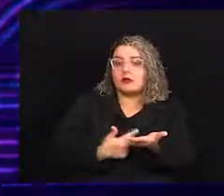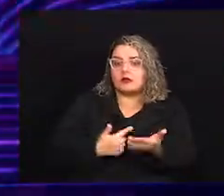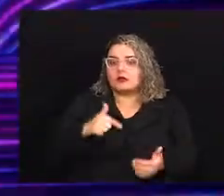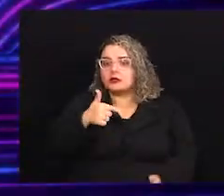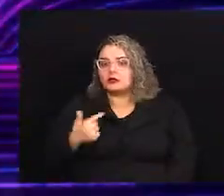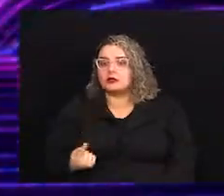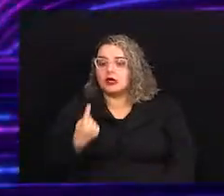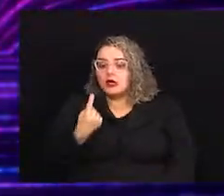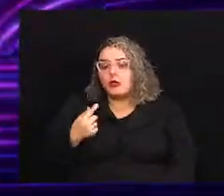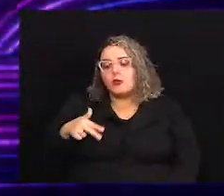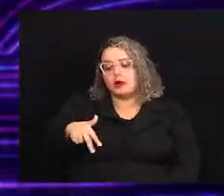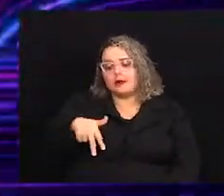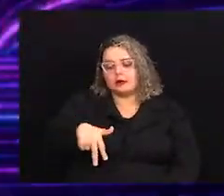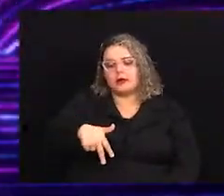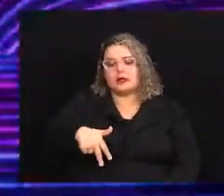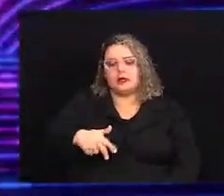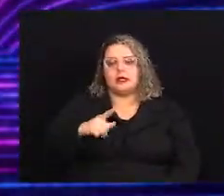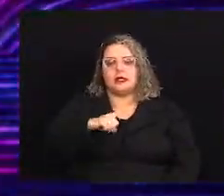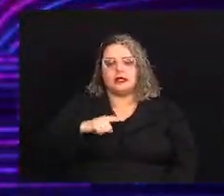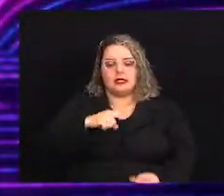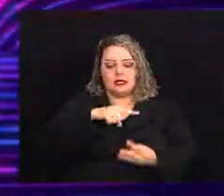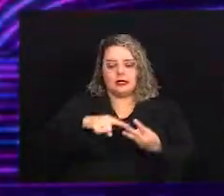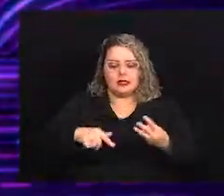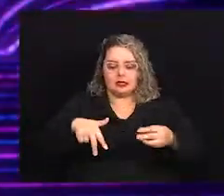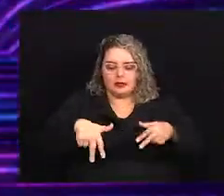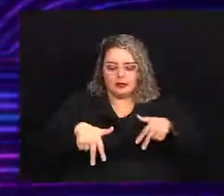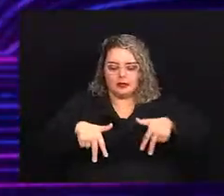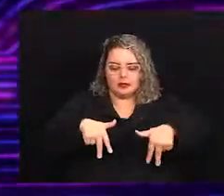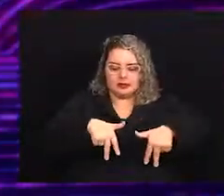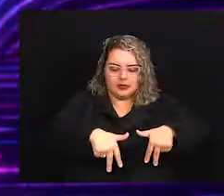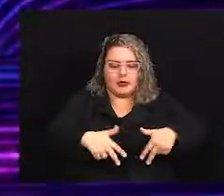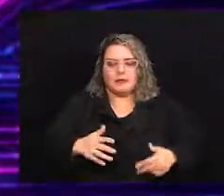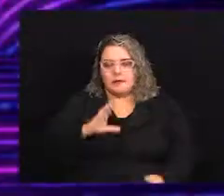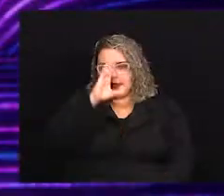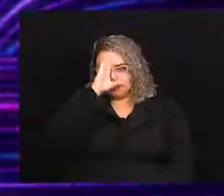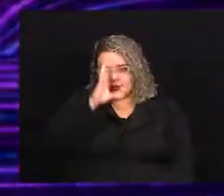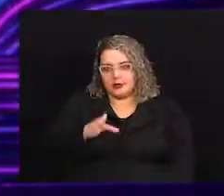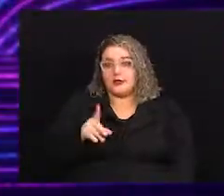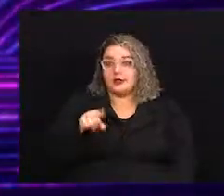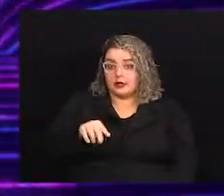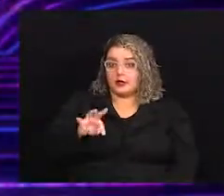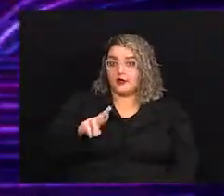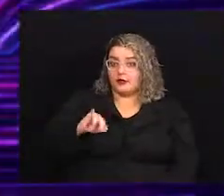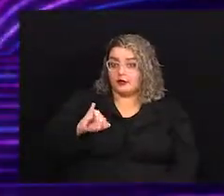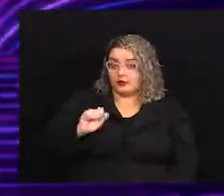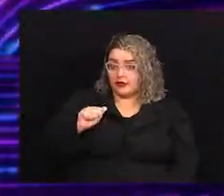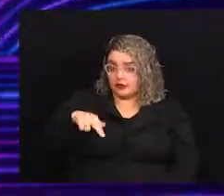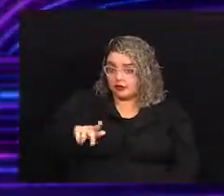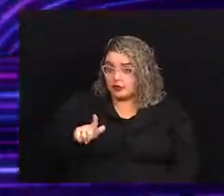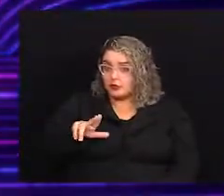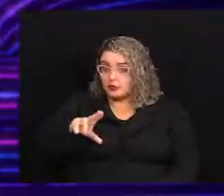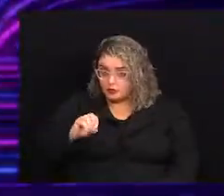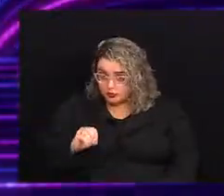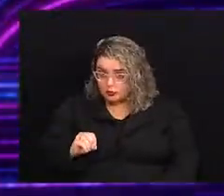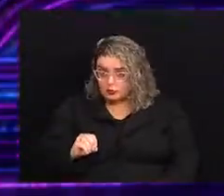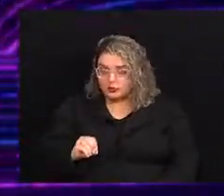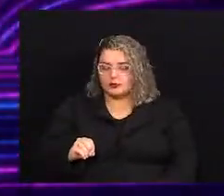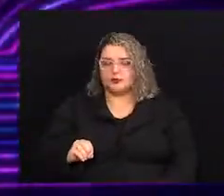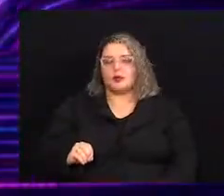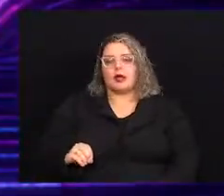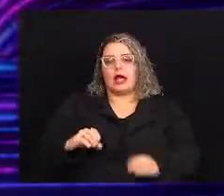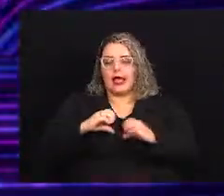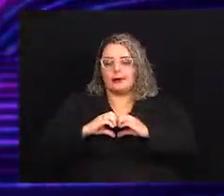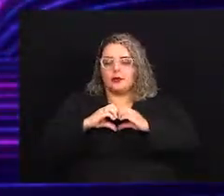uma protagonista, né? Ele tem 3 personagens principais, que é o triângulo amoroso da história. A Coral, que é